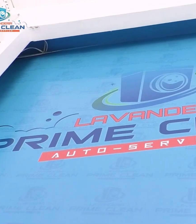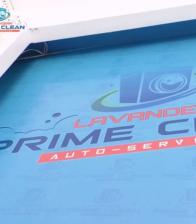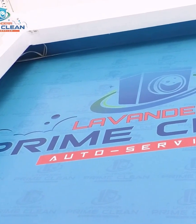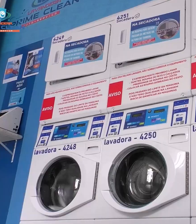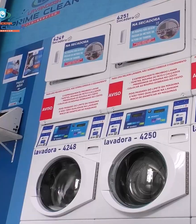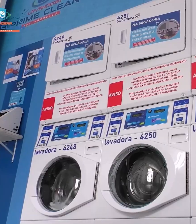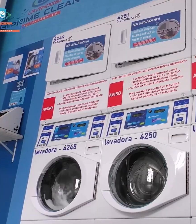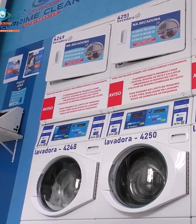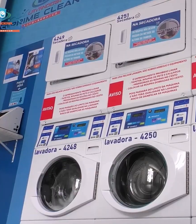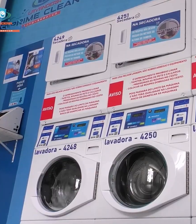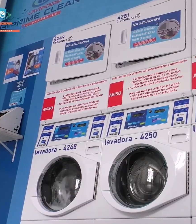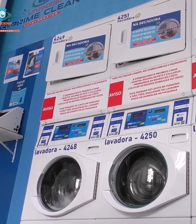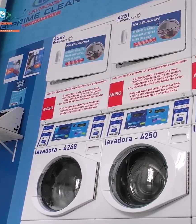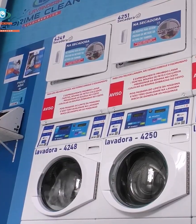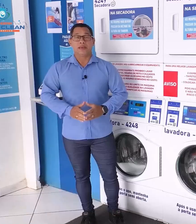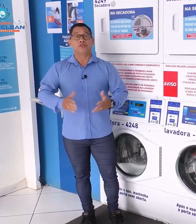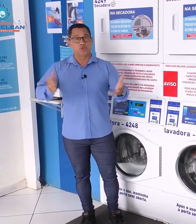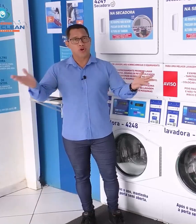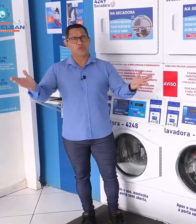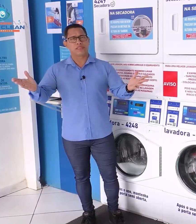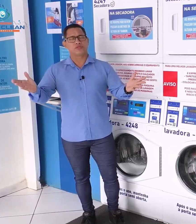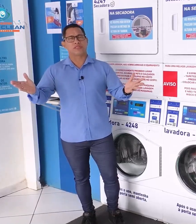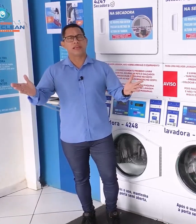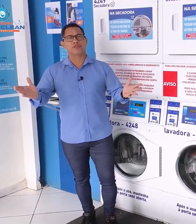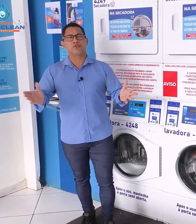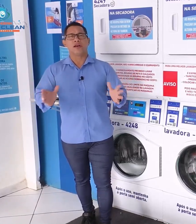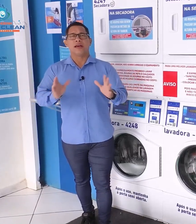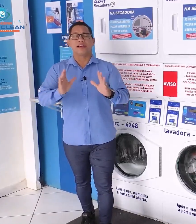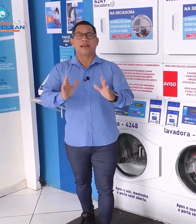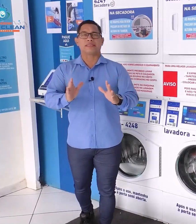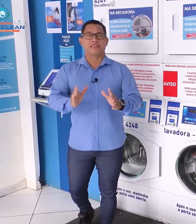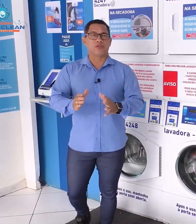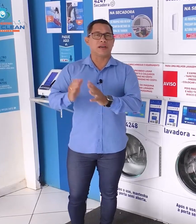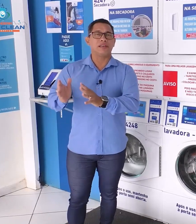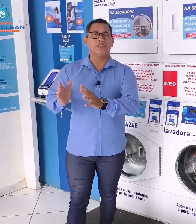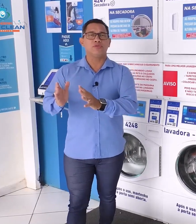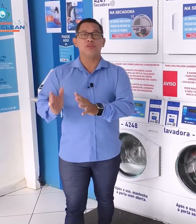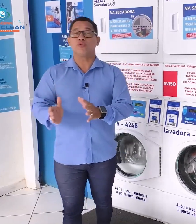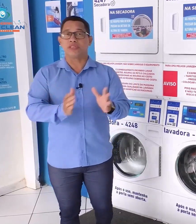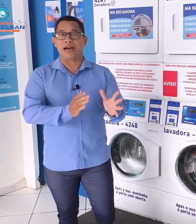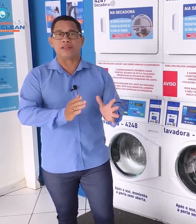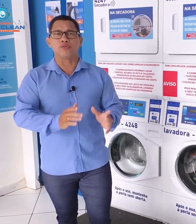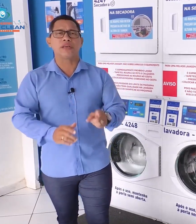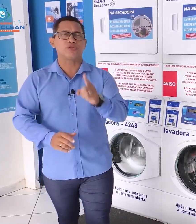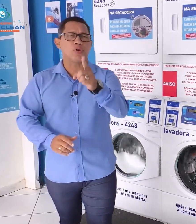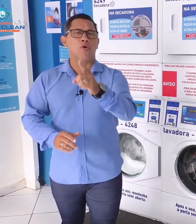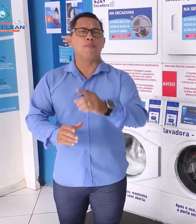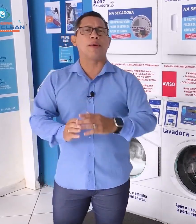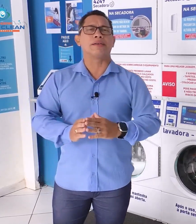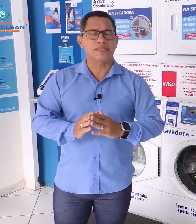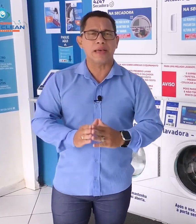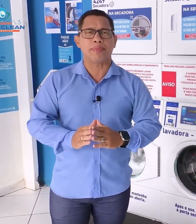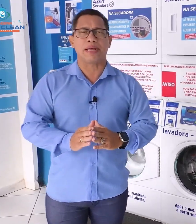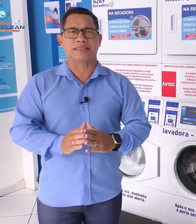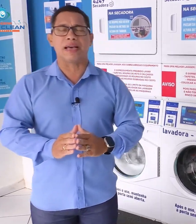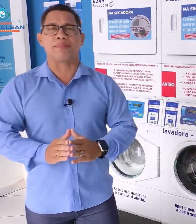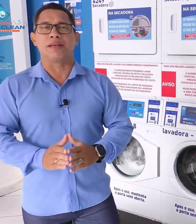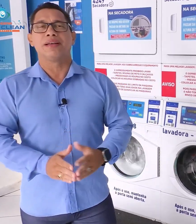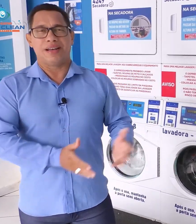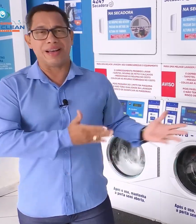Clean já caiu no gosto popular. E todo esse sucesso é graças ao carinho e o cuidado que a sua roupa